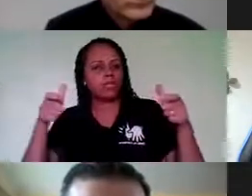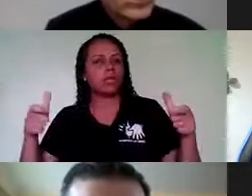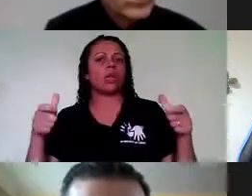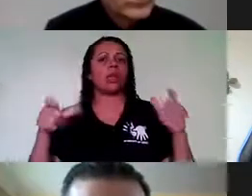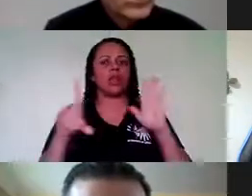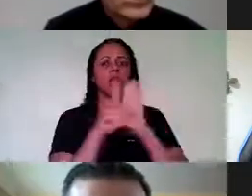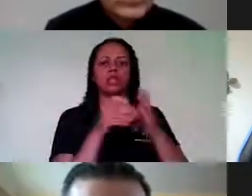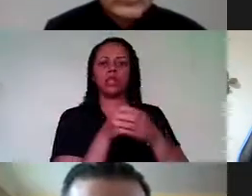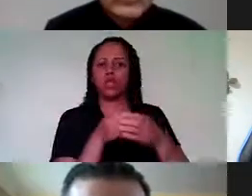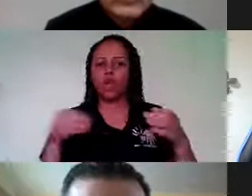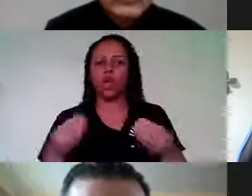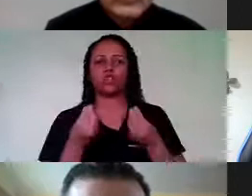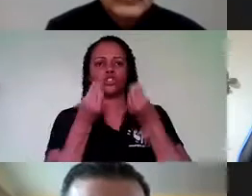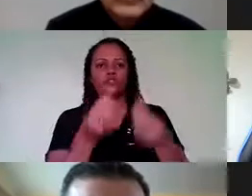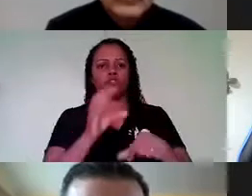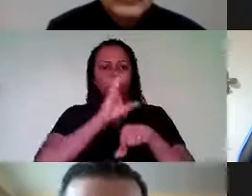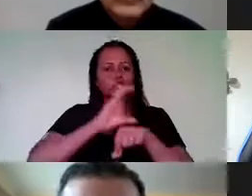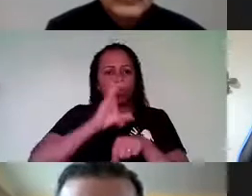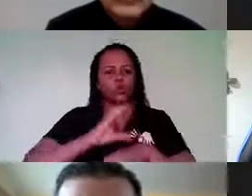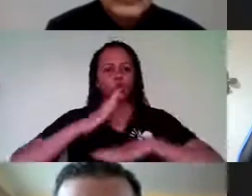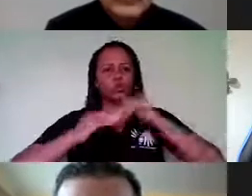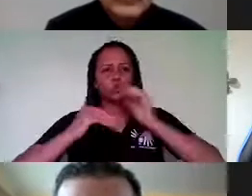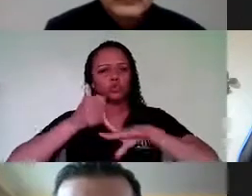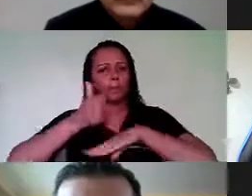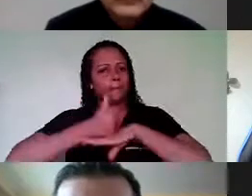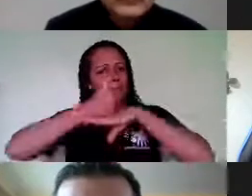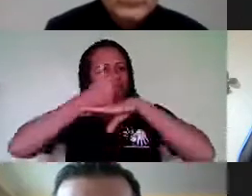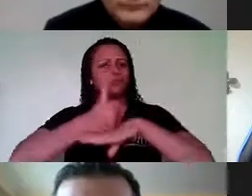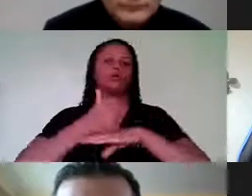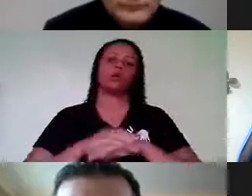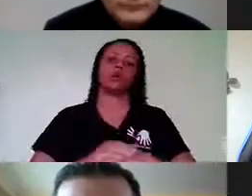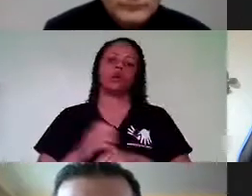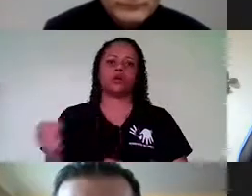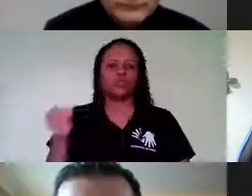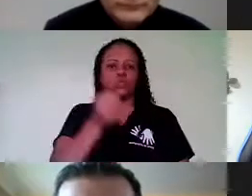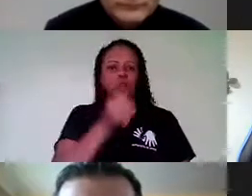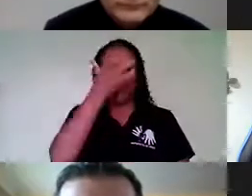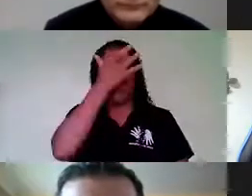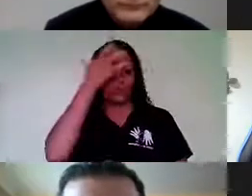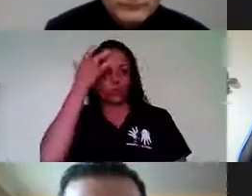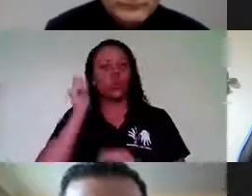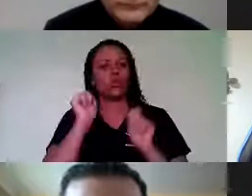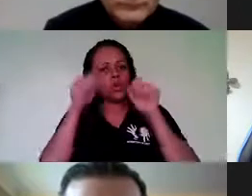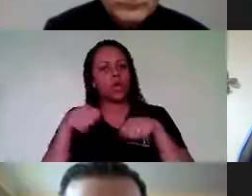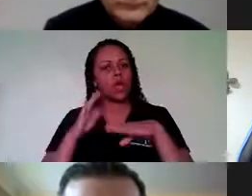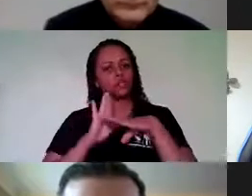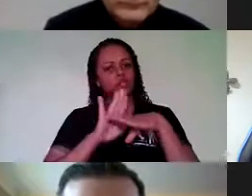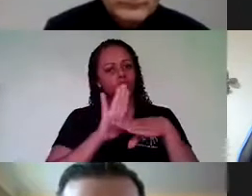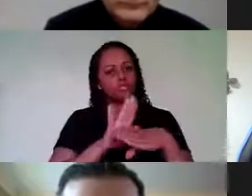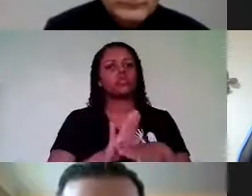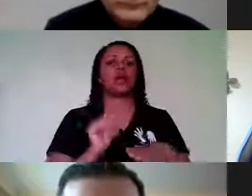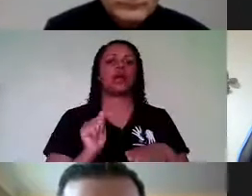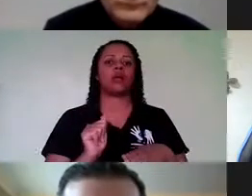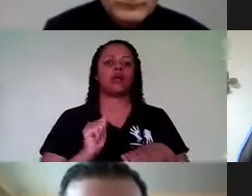dar cursos preparatórios, por pessoas que possam ajudá-los a se reintegrar aos trabalhos, e não só